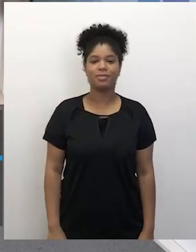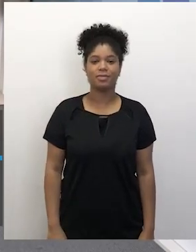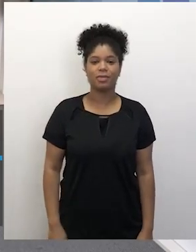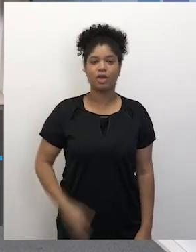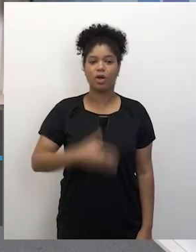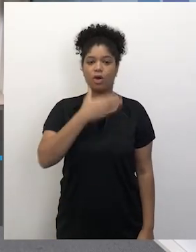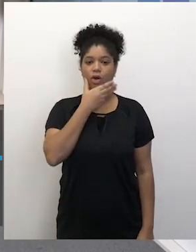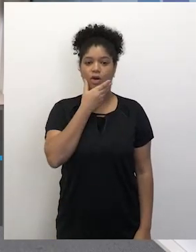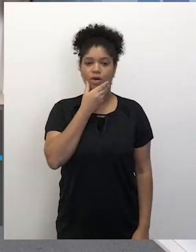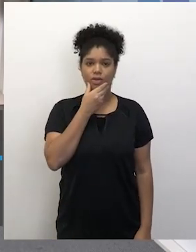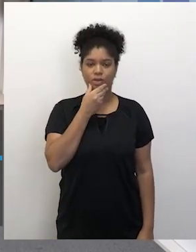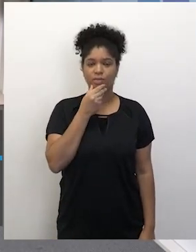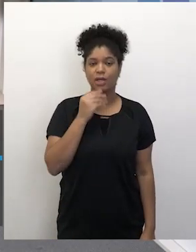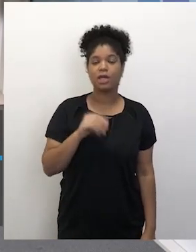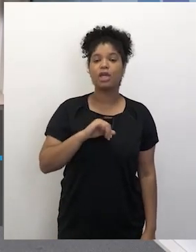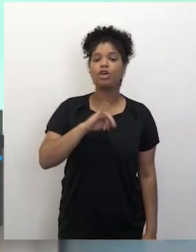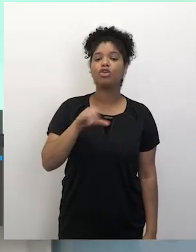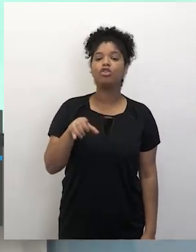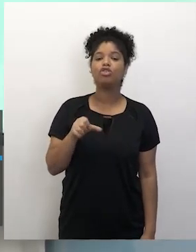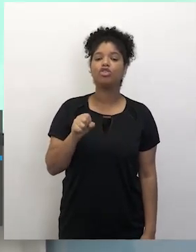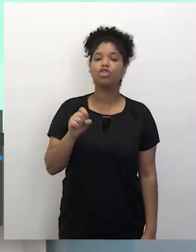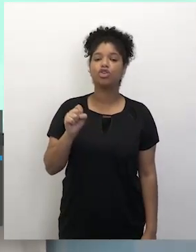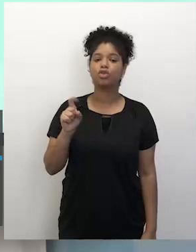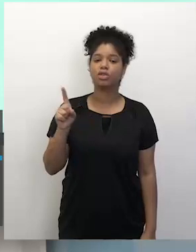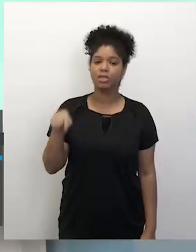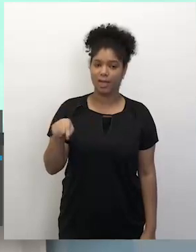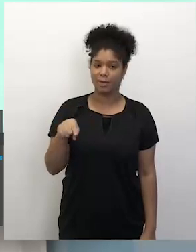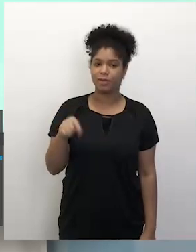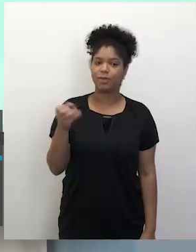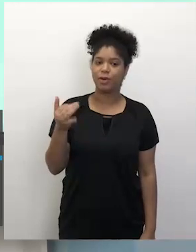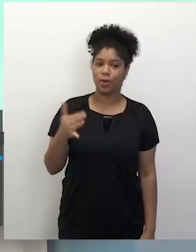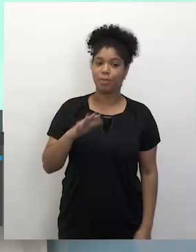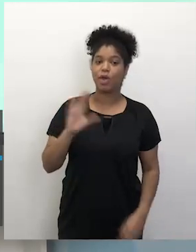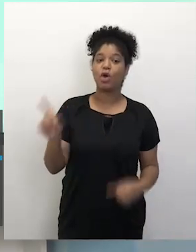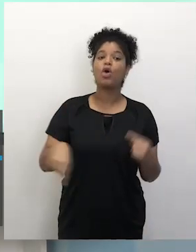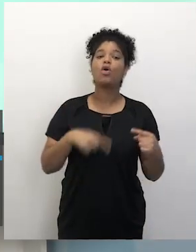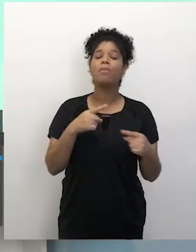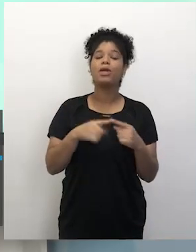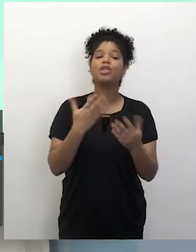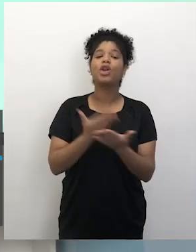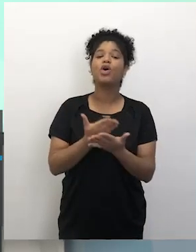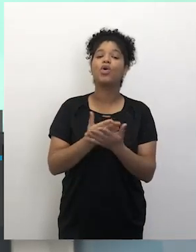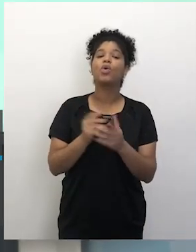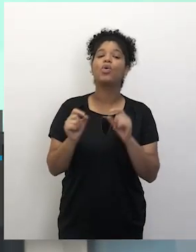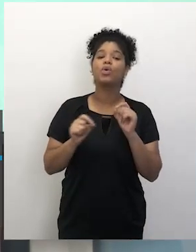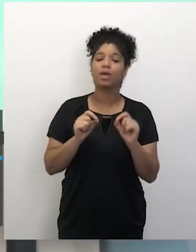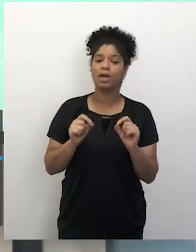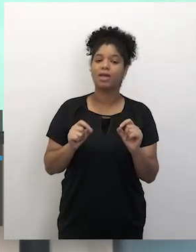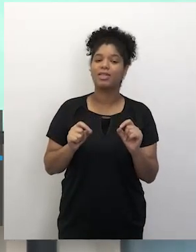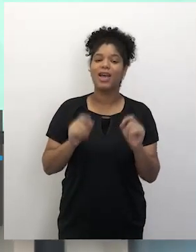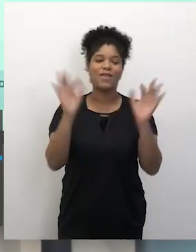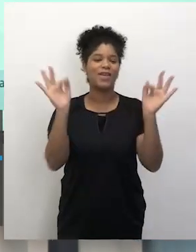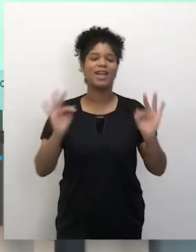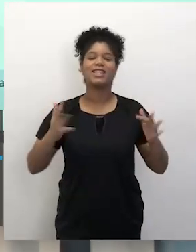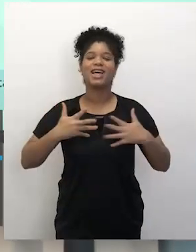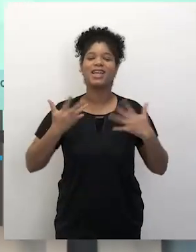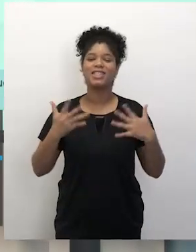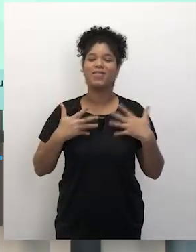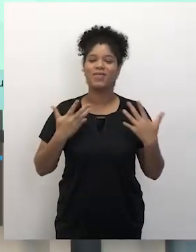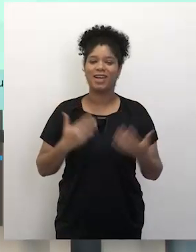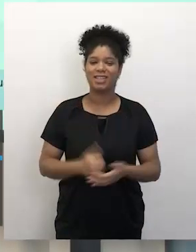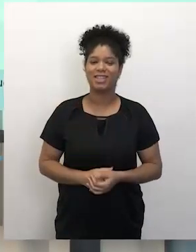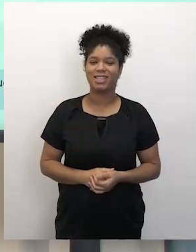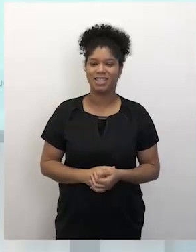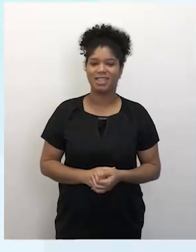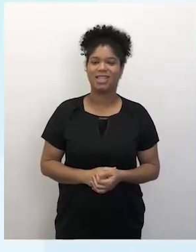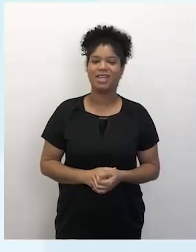José Carlos está perguntando qual é o objetivo da aula. Professor, o objetivo é ser feliz. Eu não coloquei o